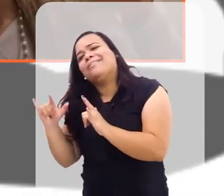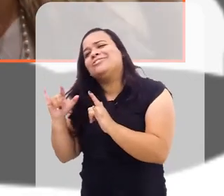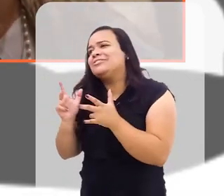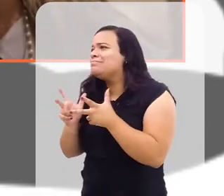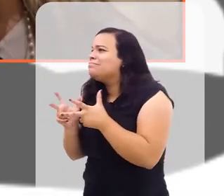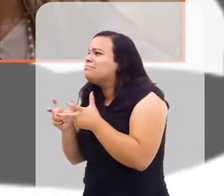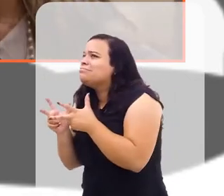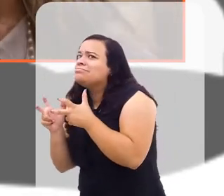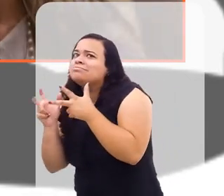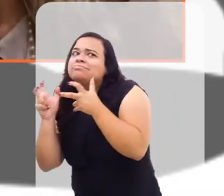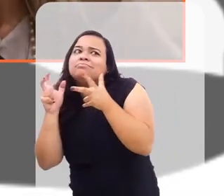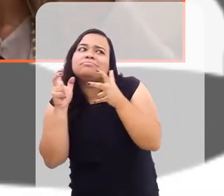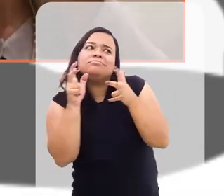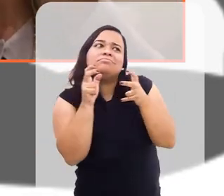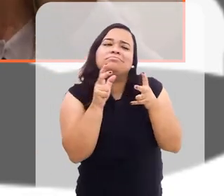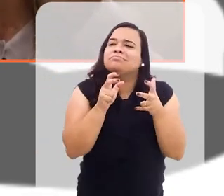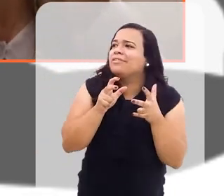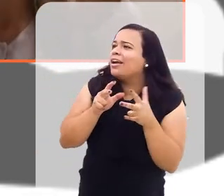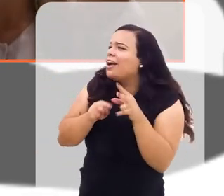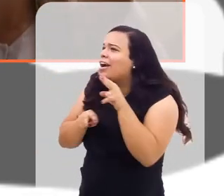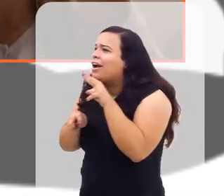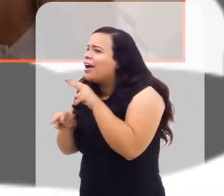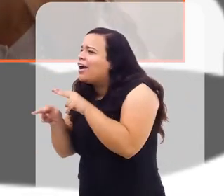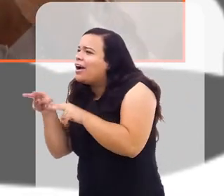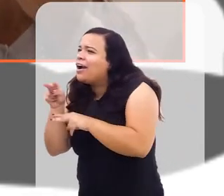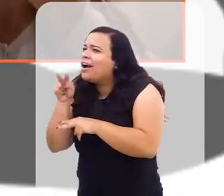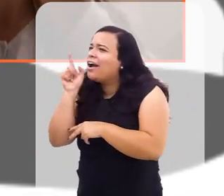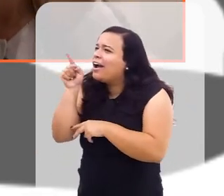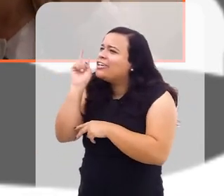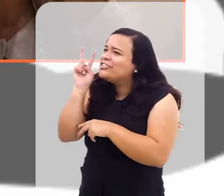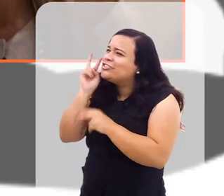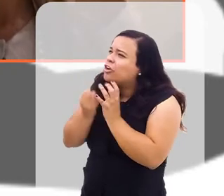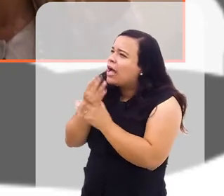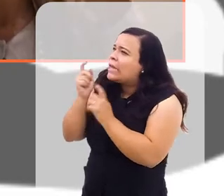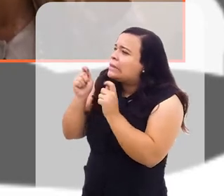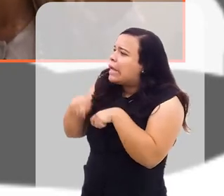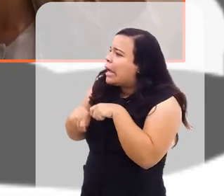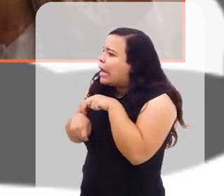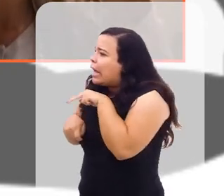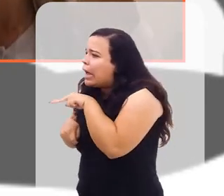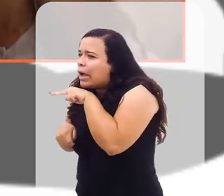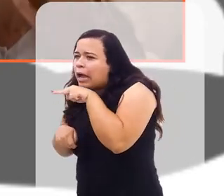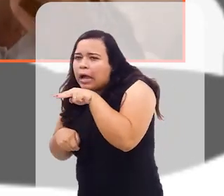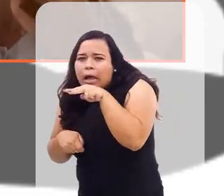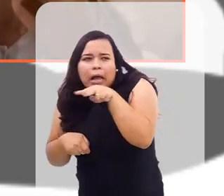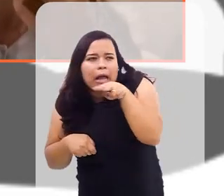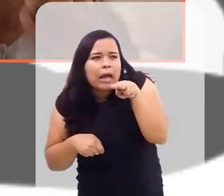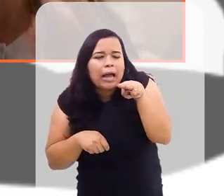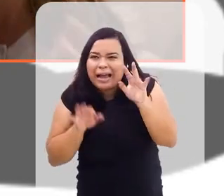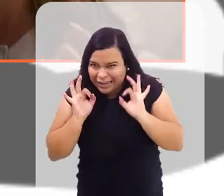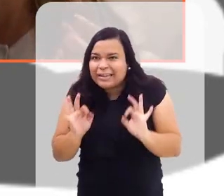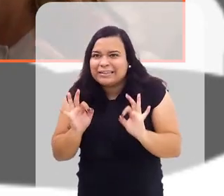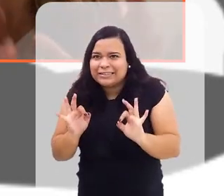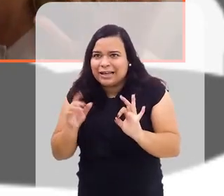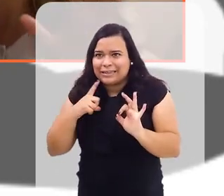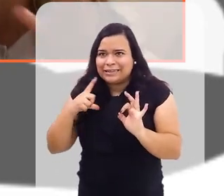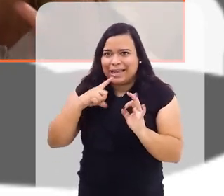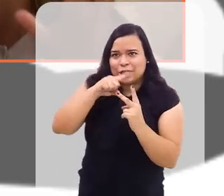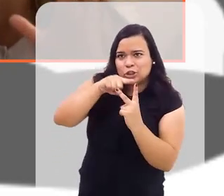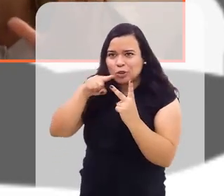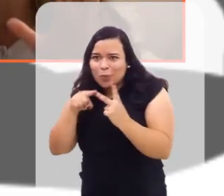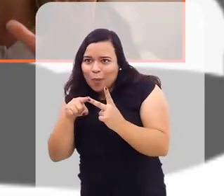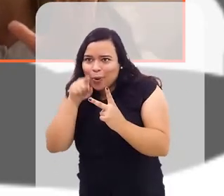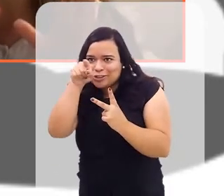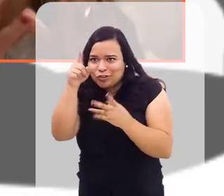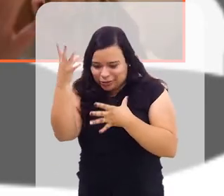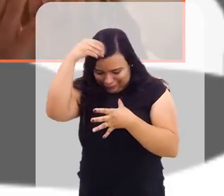anda percebendo, né, os aromas, anda percebendo os olhares. É isso? Existem duas